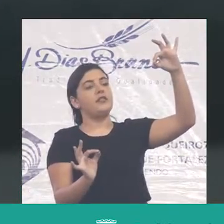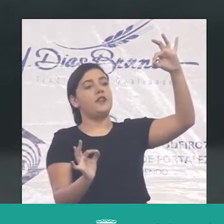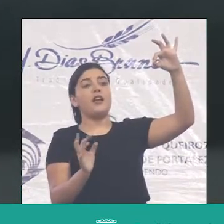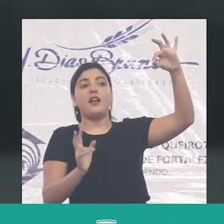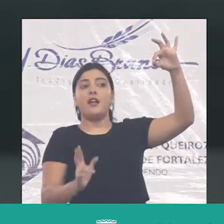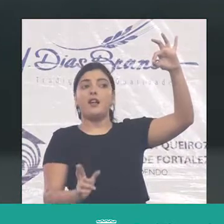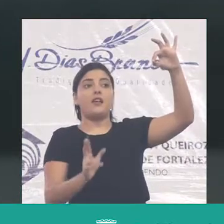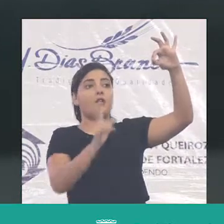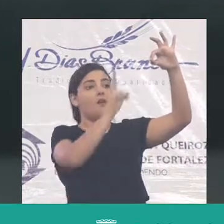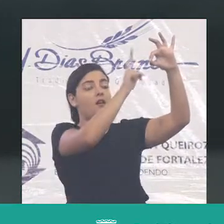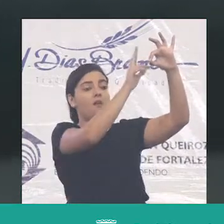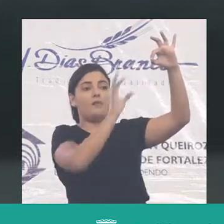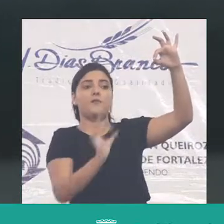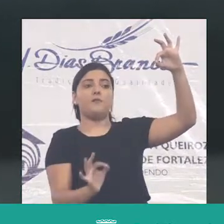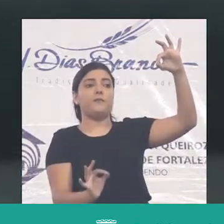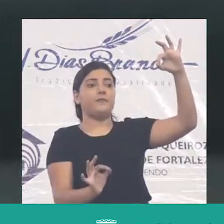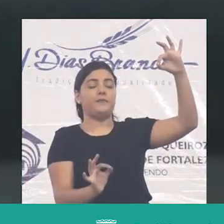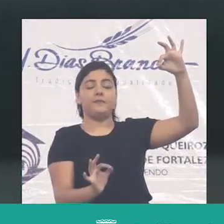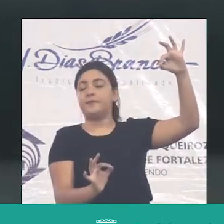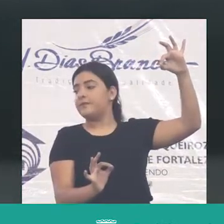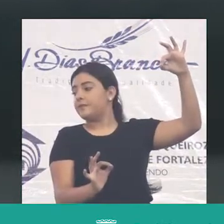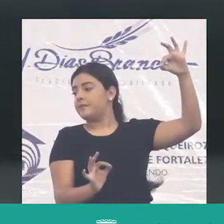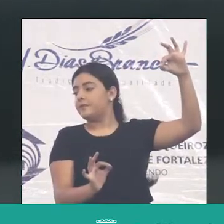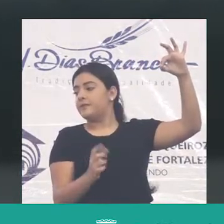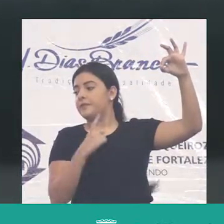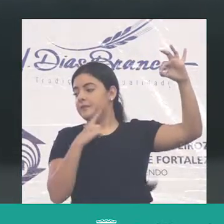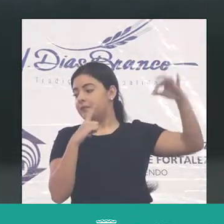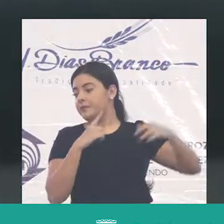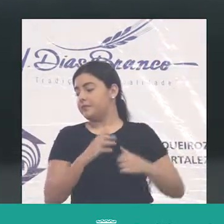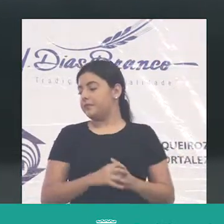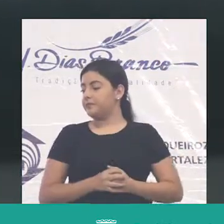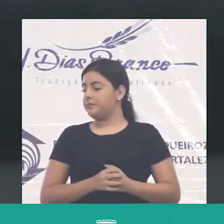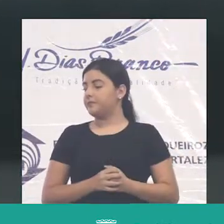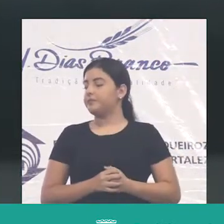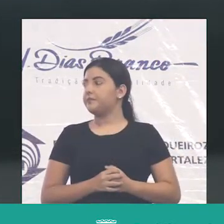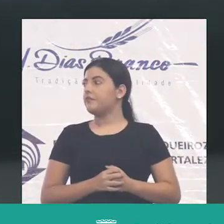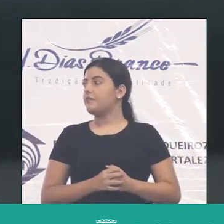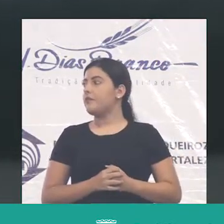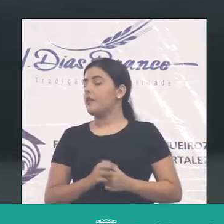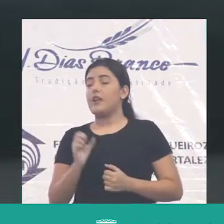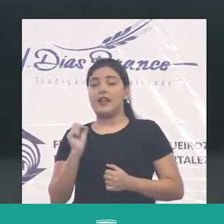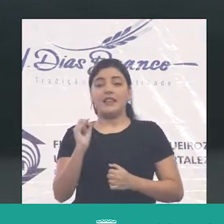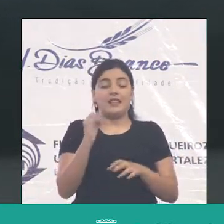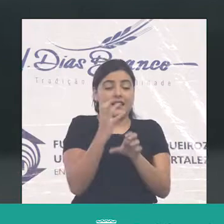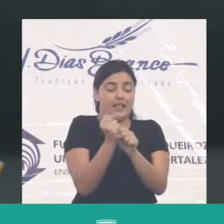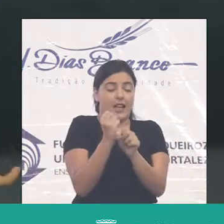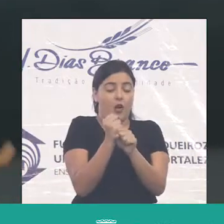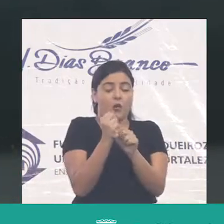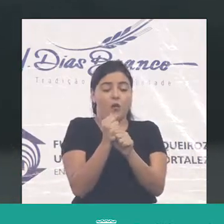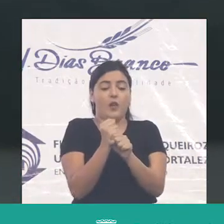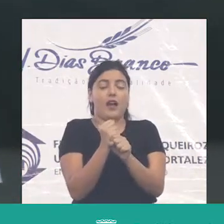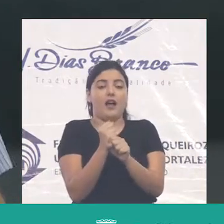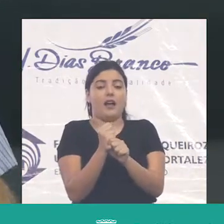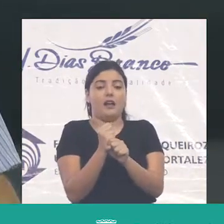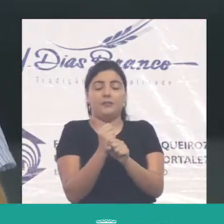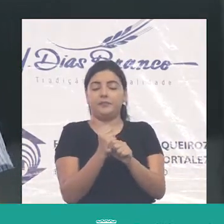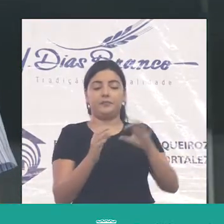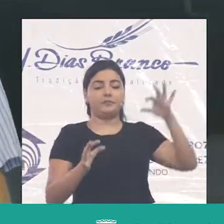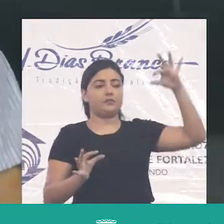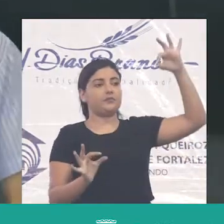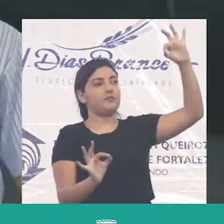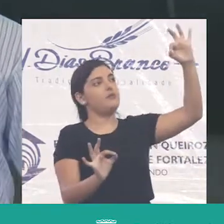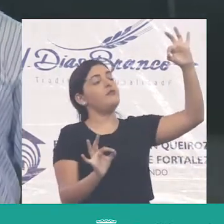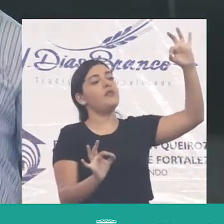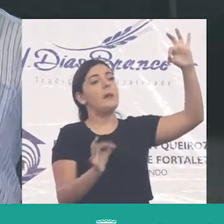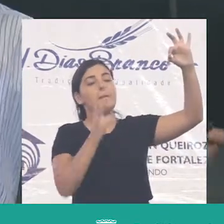cima são lados que são o quê? Iguais. Claramente os 2 lados são iguais. Se eu calcular o lado por baixo ou calcular o lado por